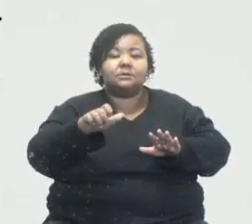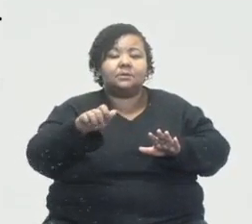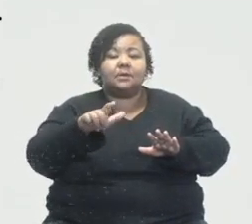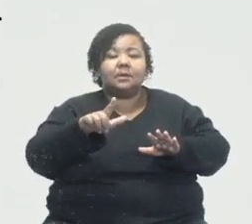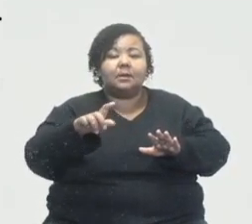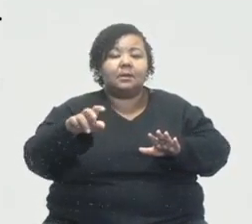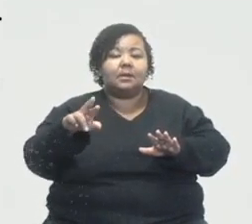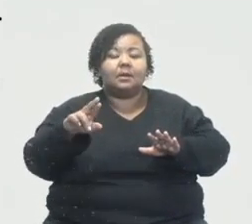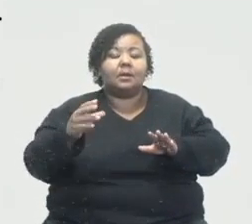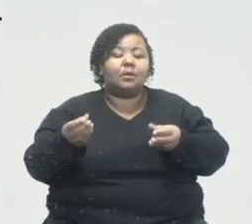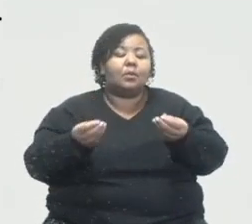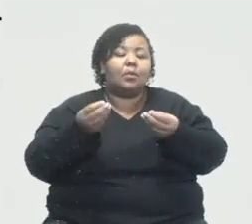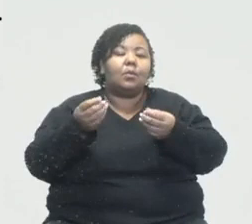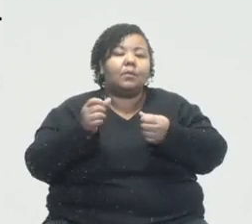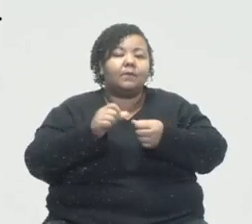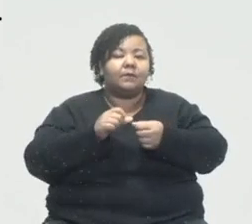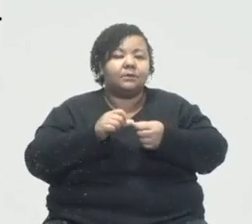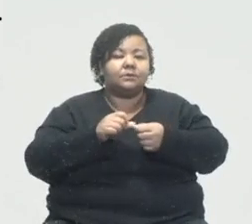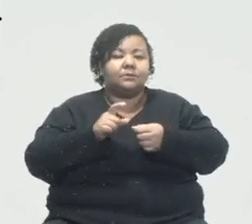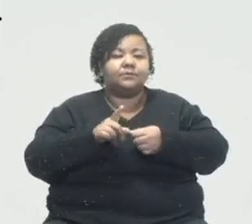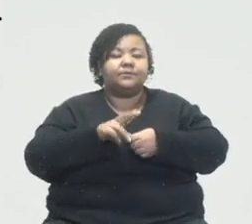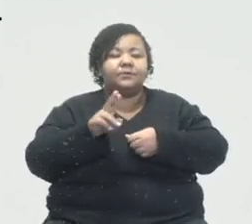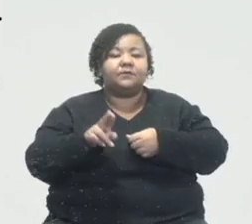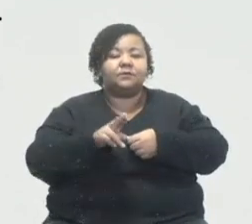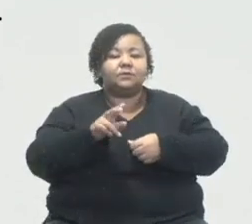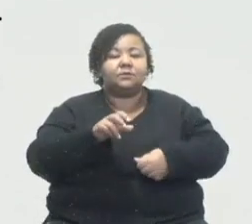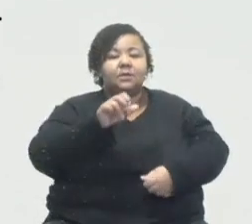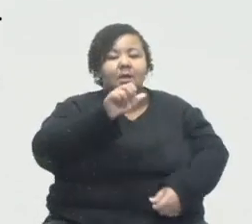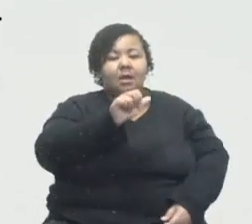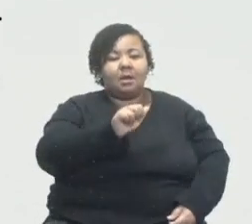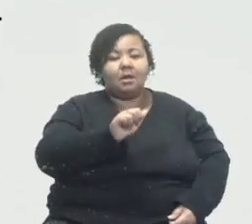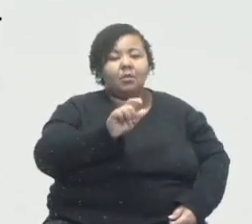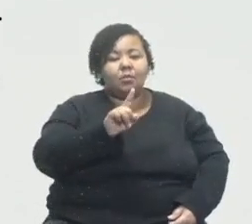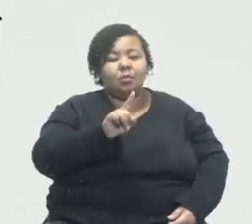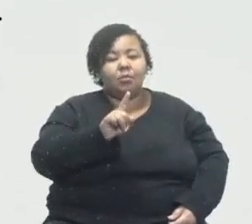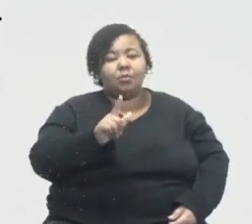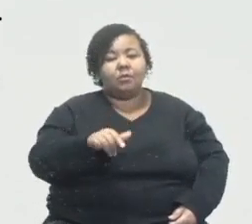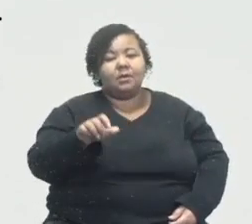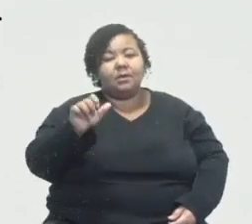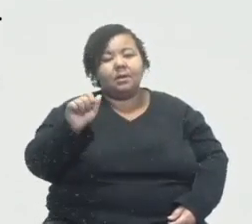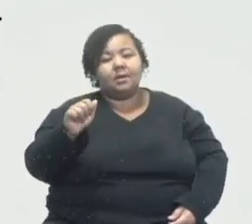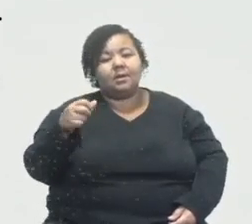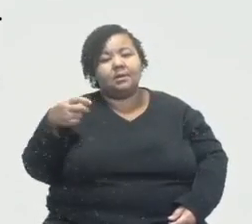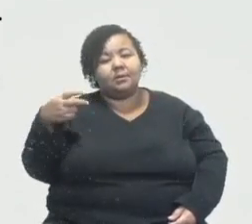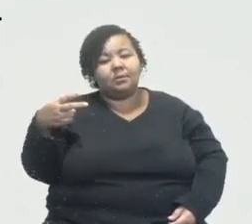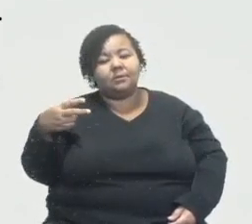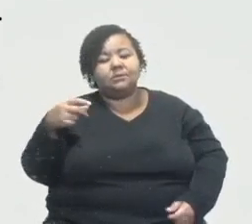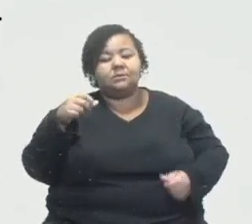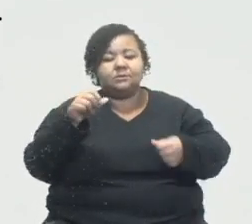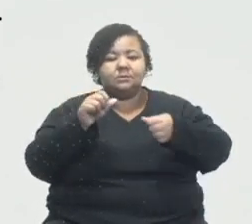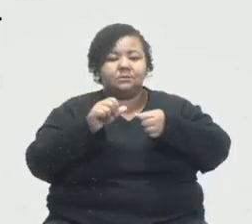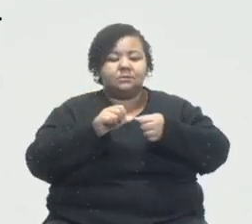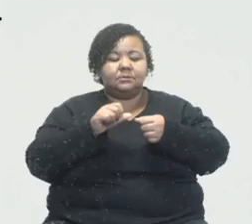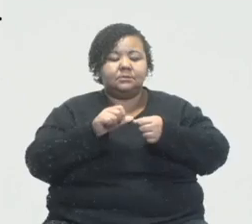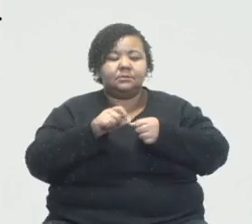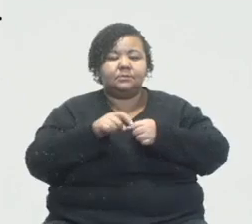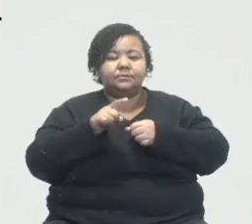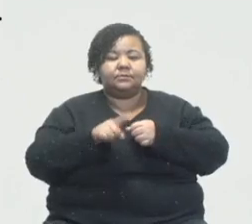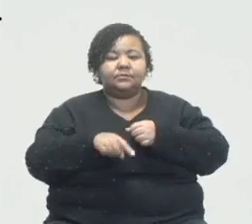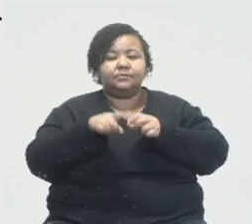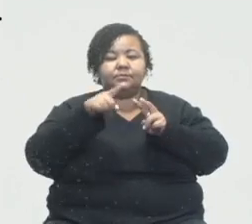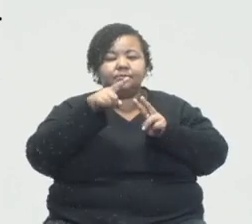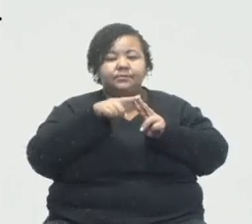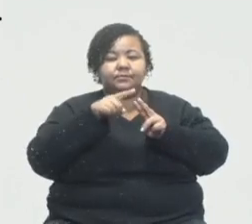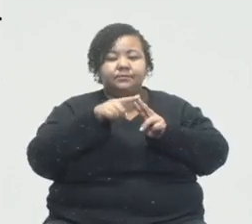com A1 e A2 e você vai realizar a operação de vetores,